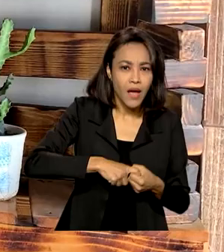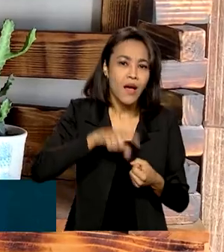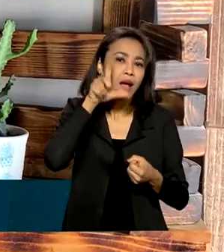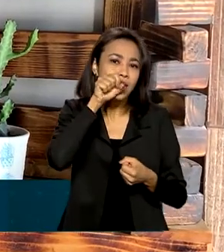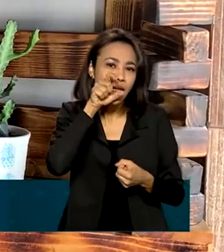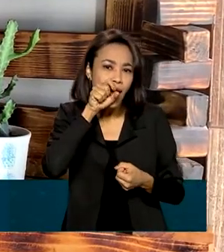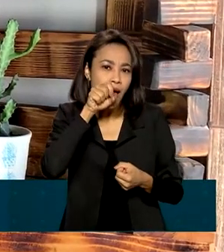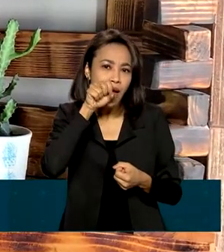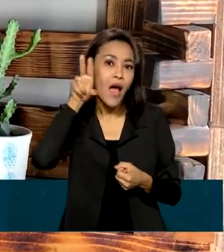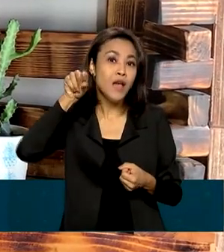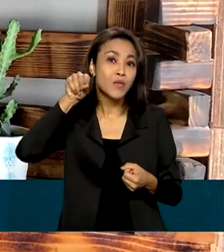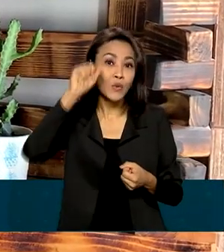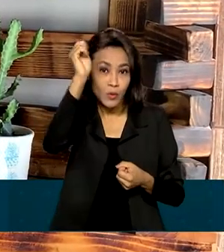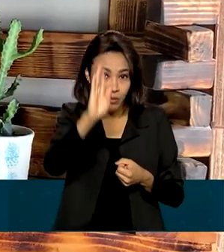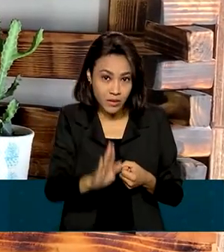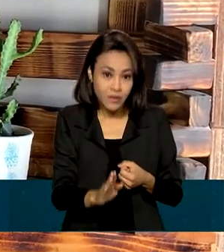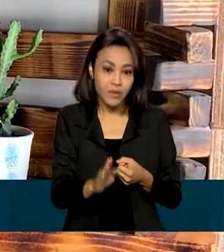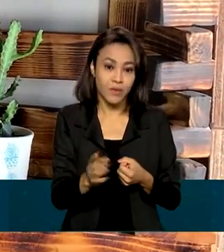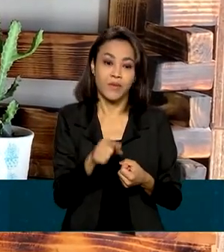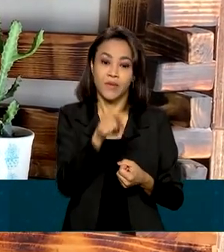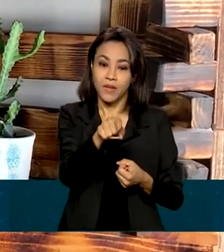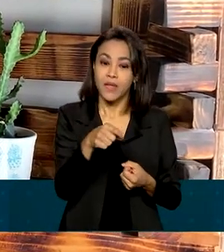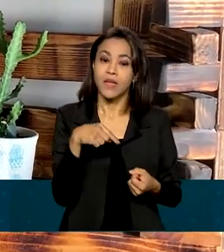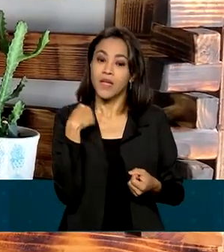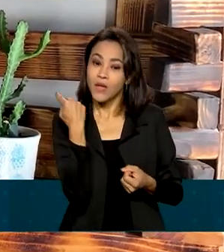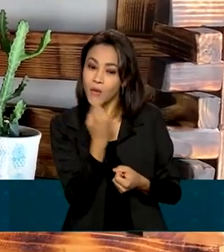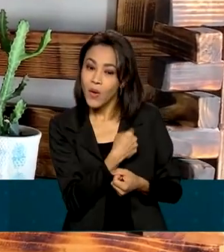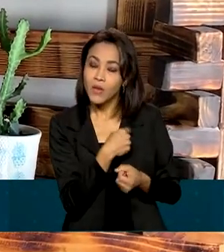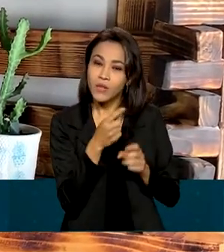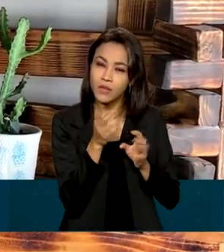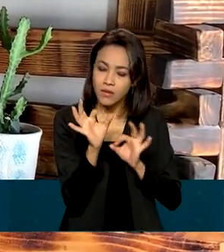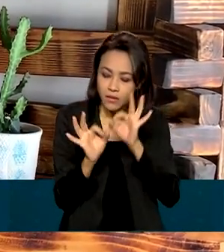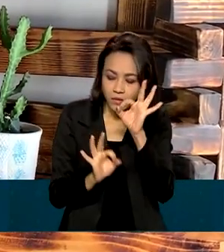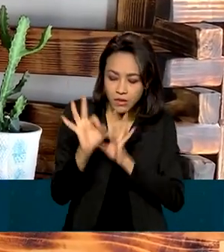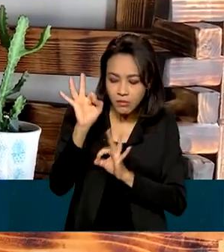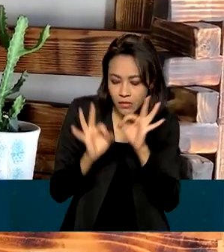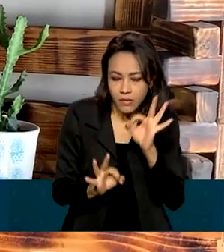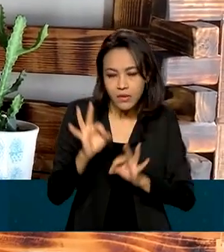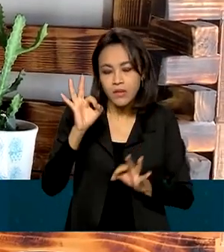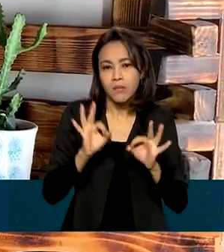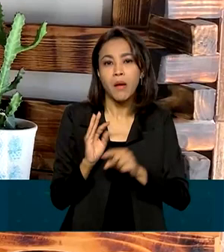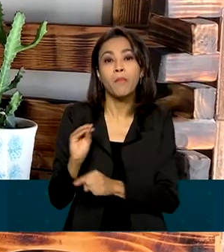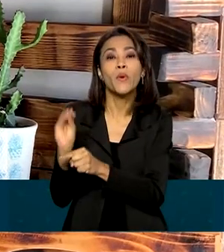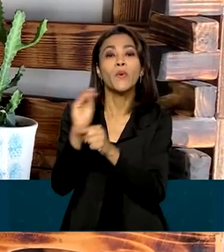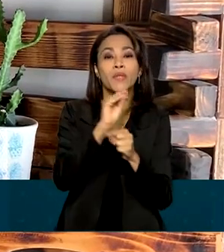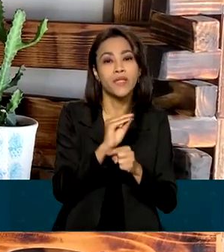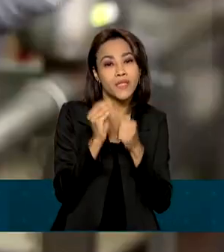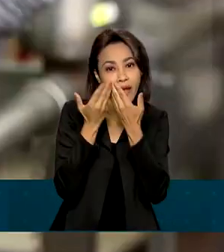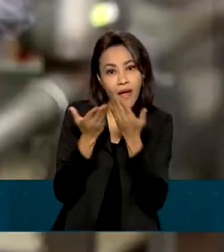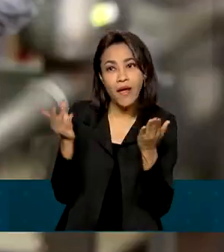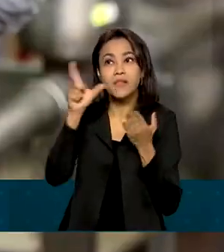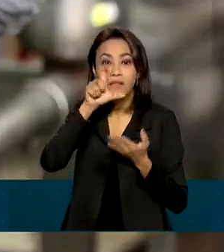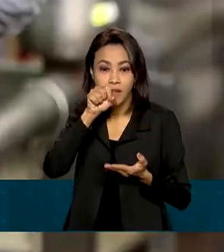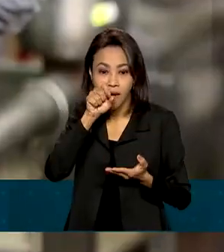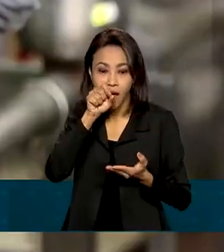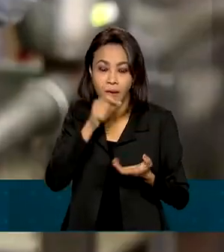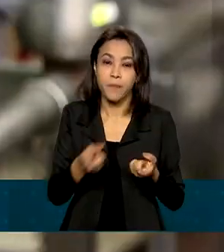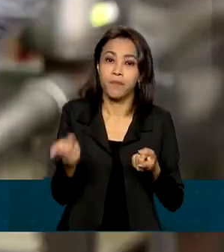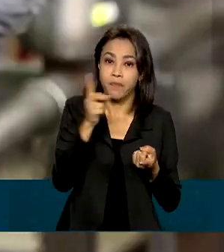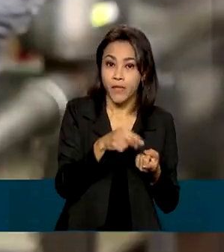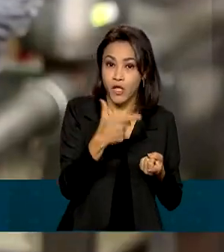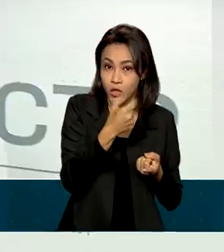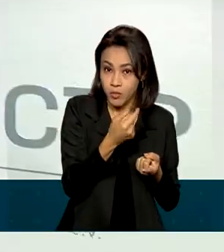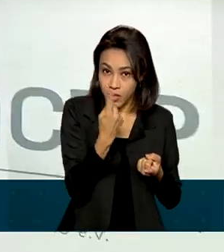foi feito por meio do PAN Ararinha Azul, é o nosso Plano de Ação Nacional de Proteção das Ararinhas Azuis. Em